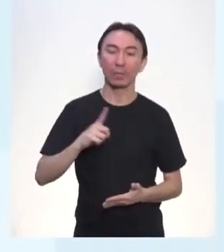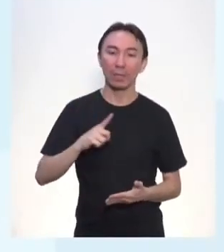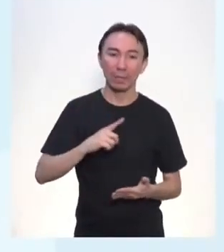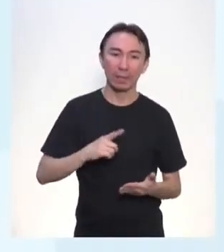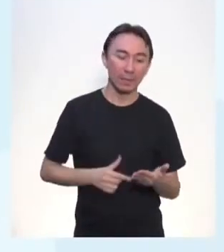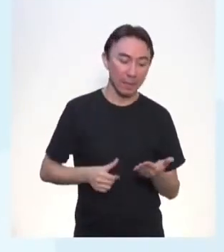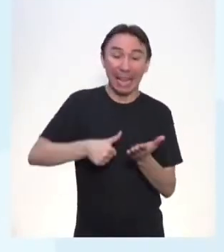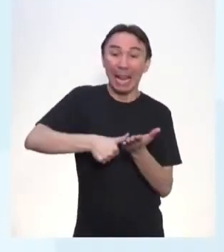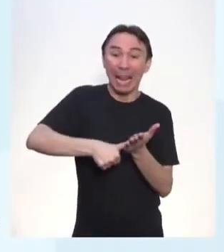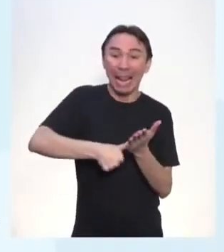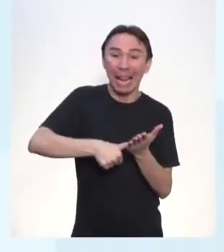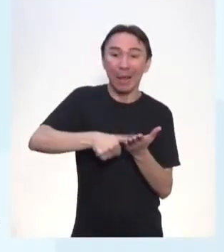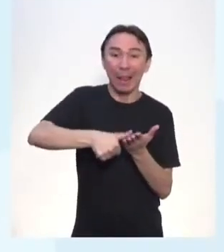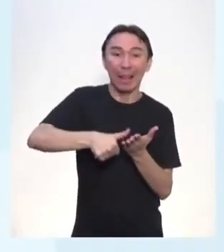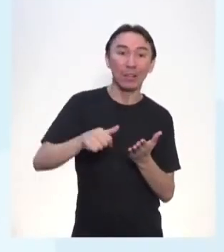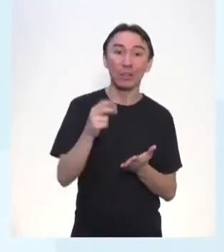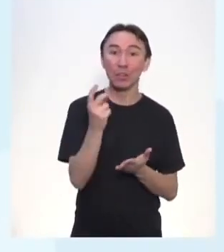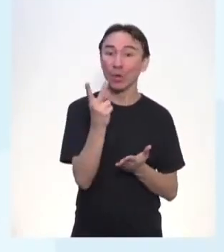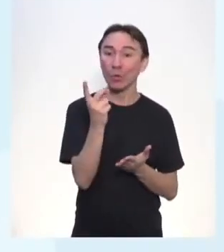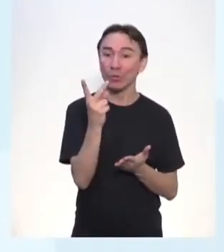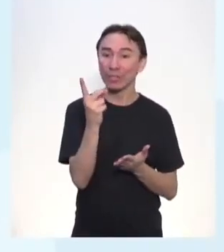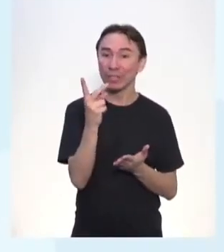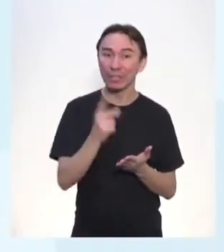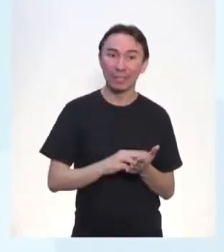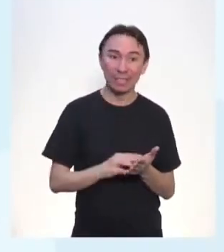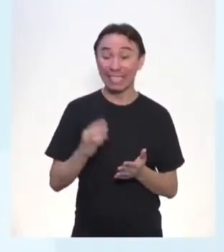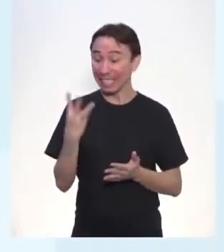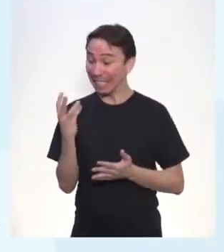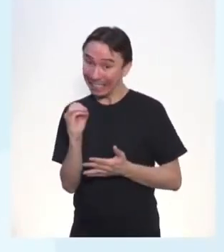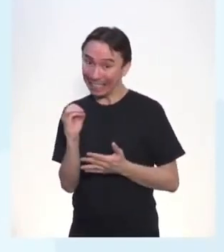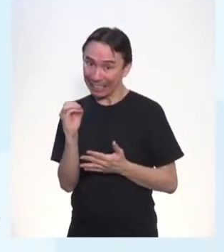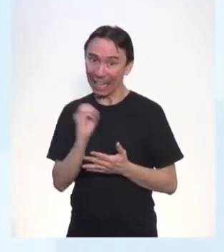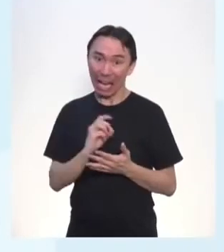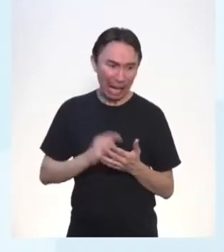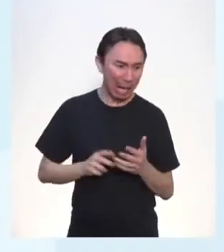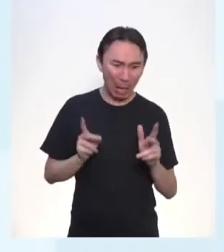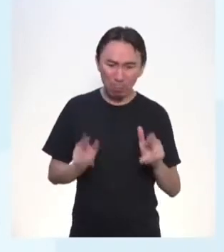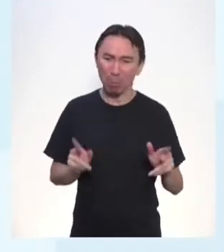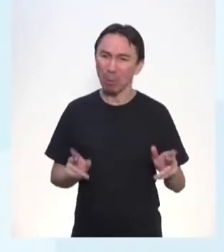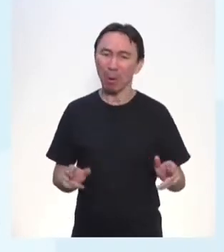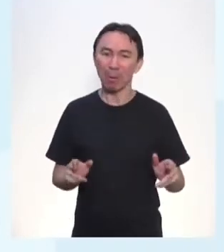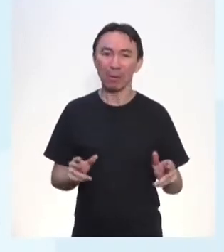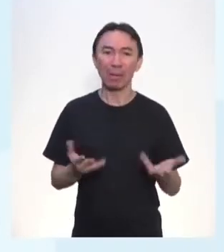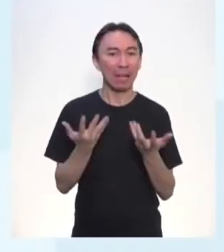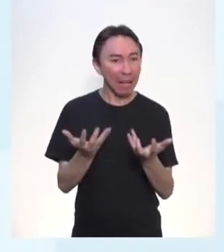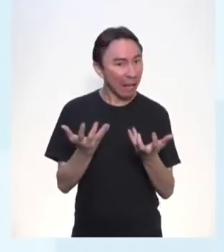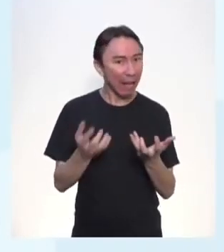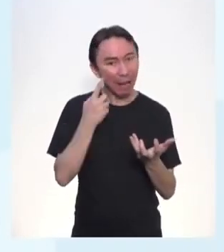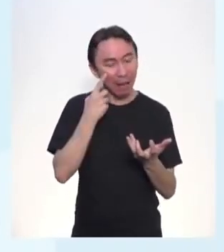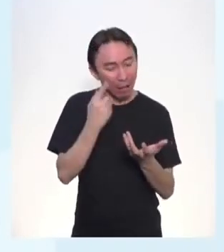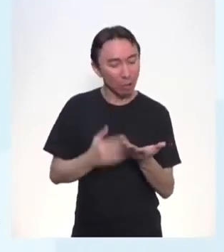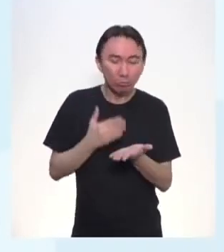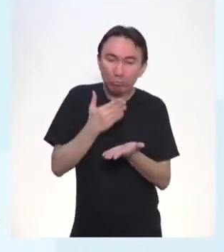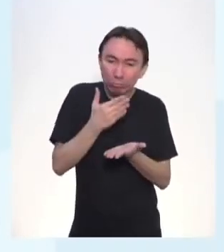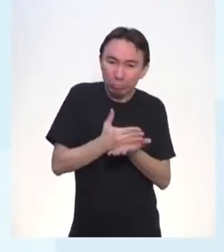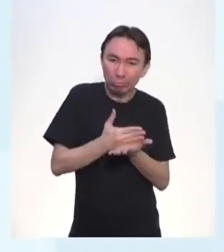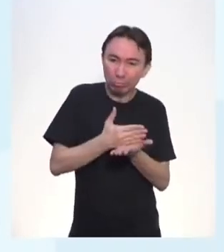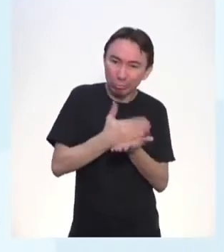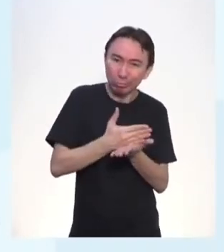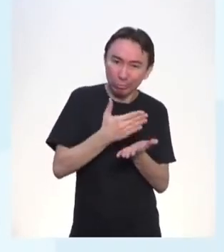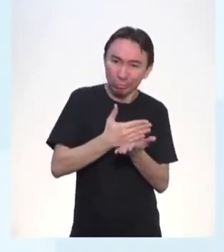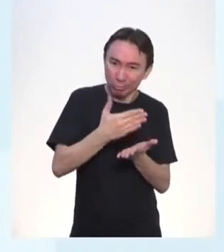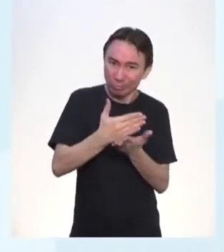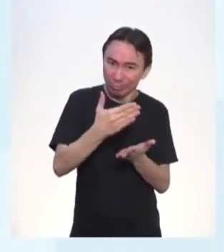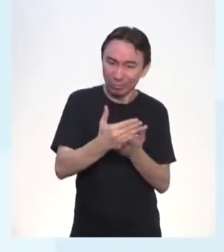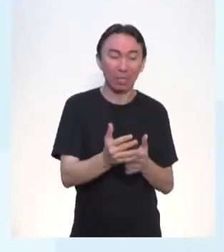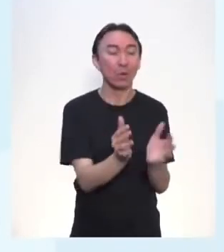figurinhas repetidas. Ele quer repartir igualmente entre, né, no caso, um